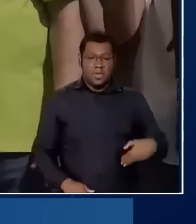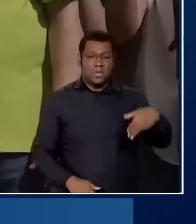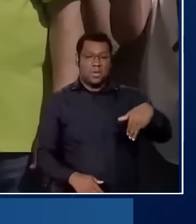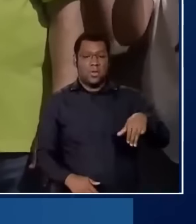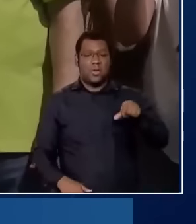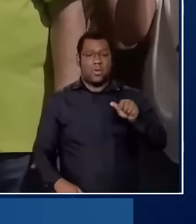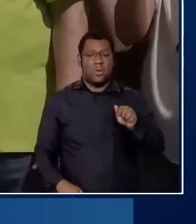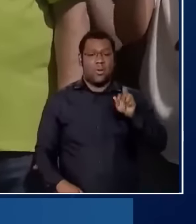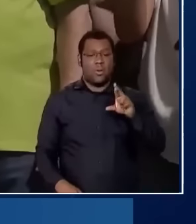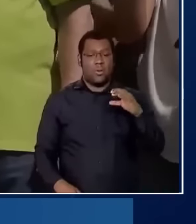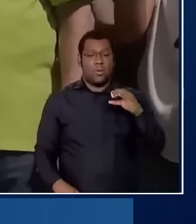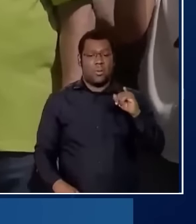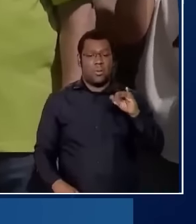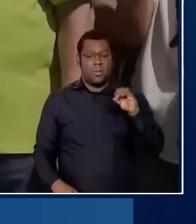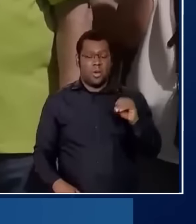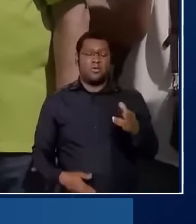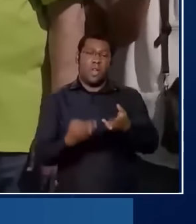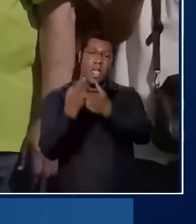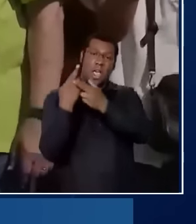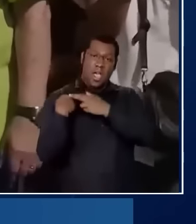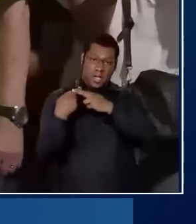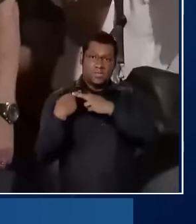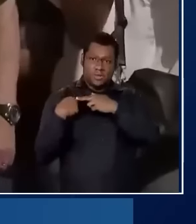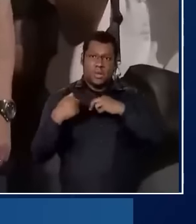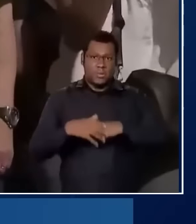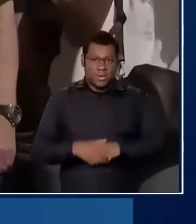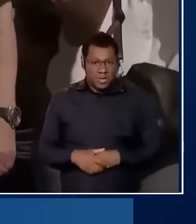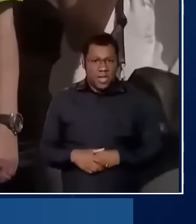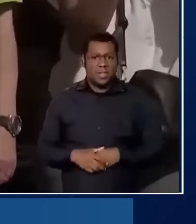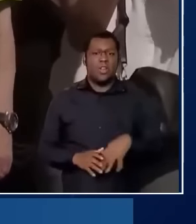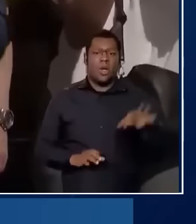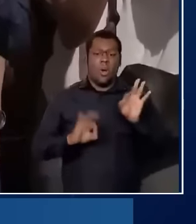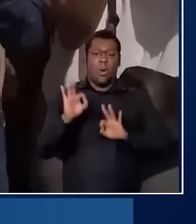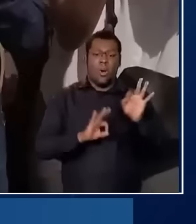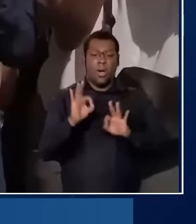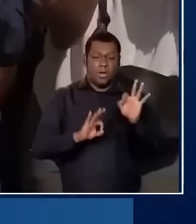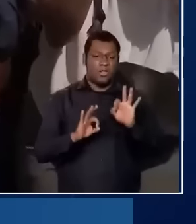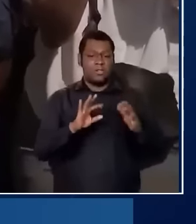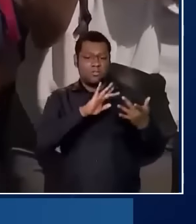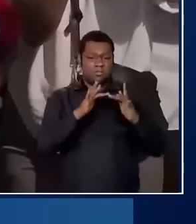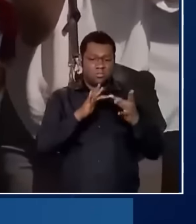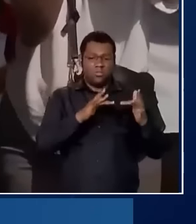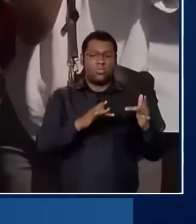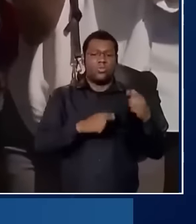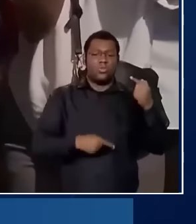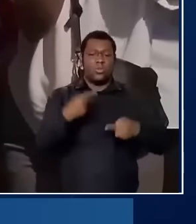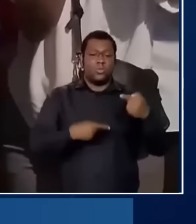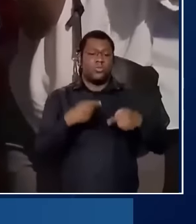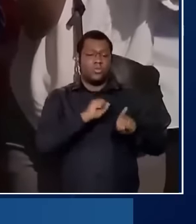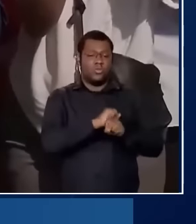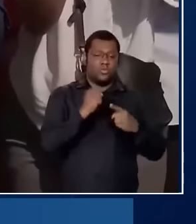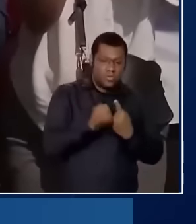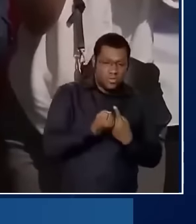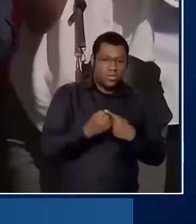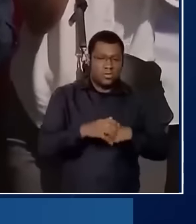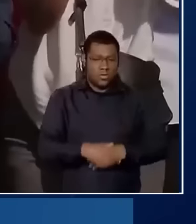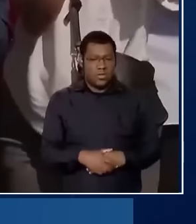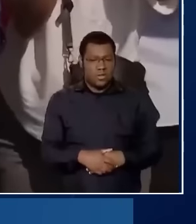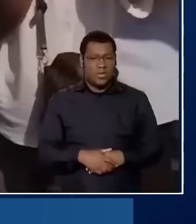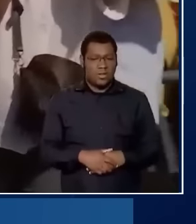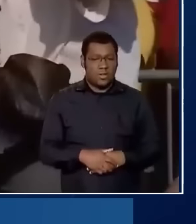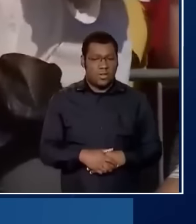desse ano para o governo, para as forças progressistas. É essencial eleger o Guilherme Boulos em São